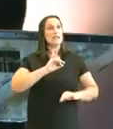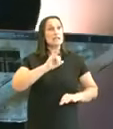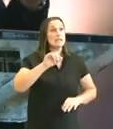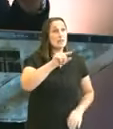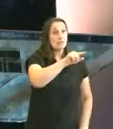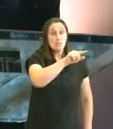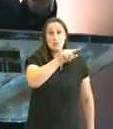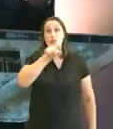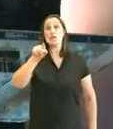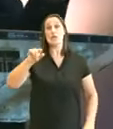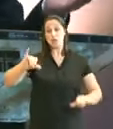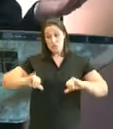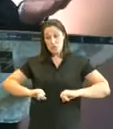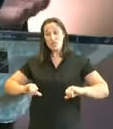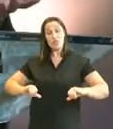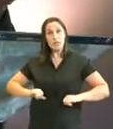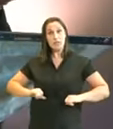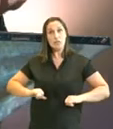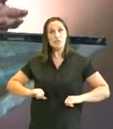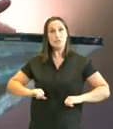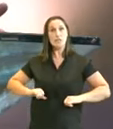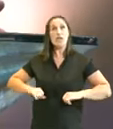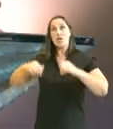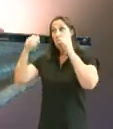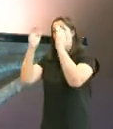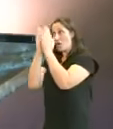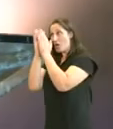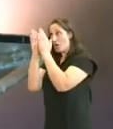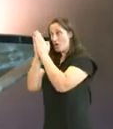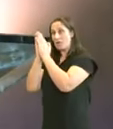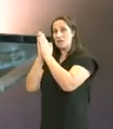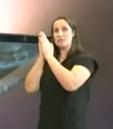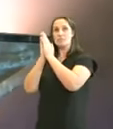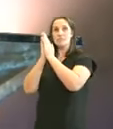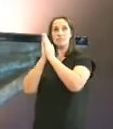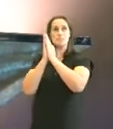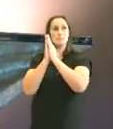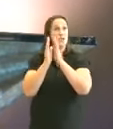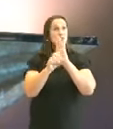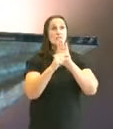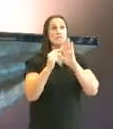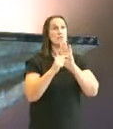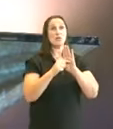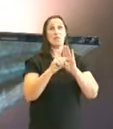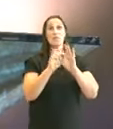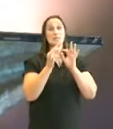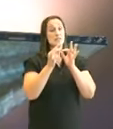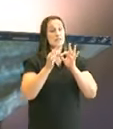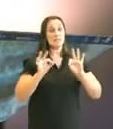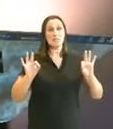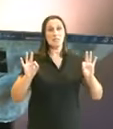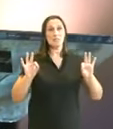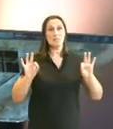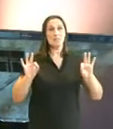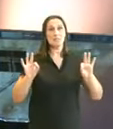algum de vocês está sofrendo, ore. Olha, há uma coisa que a gente não